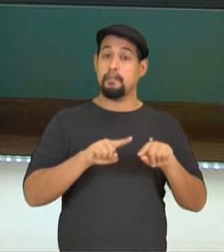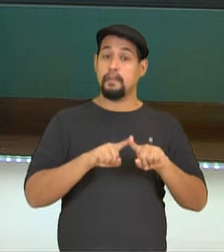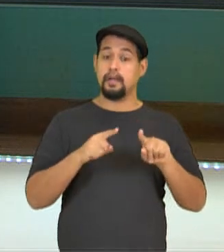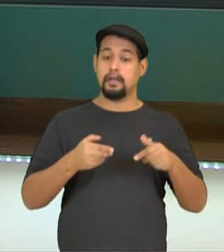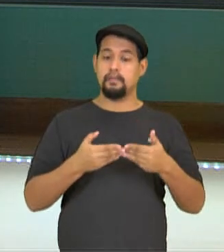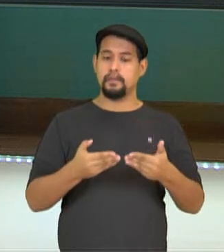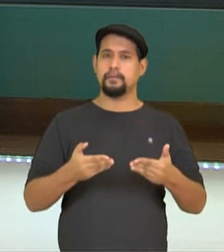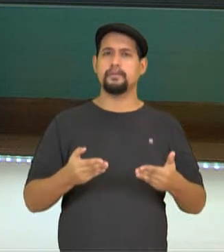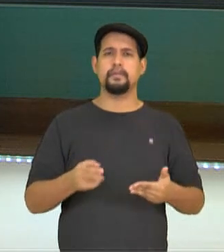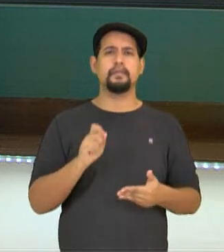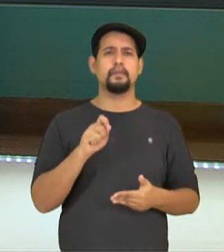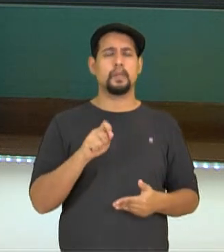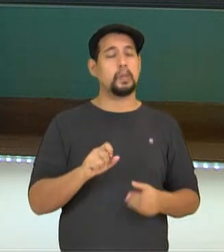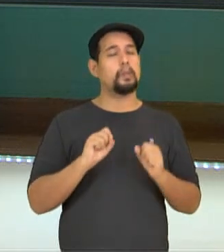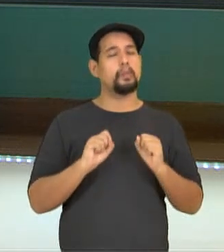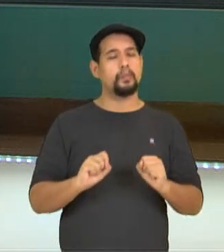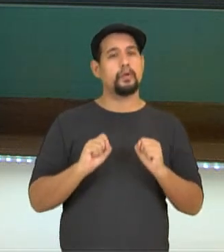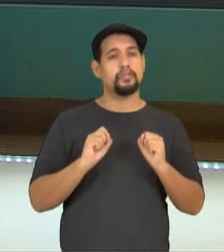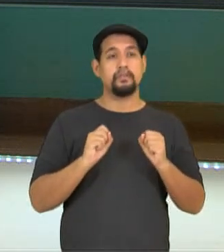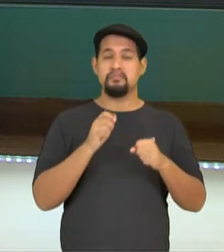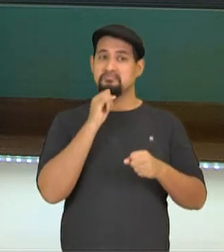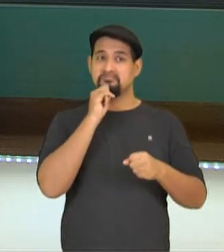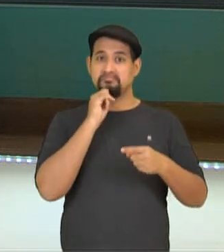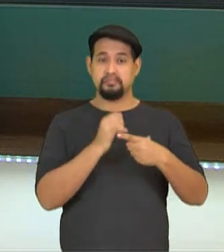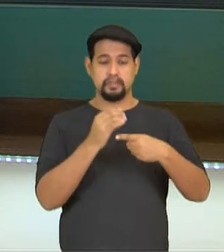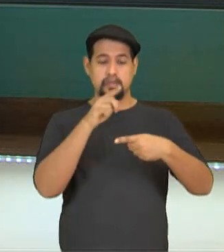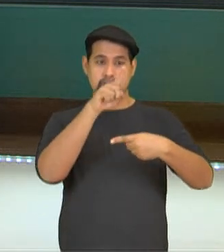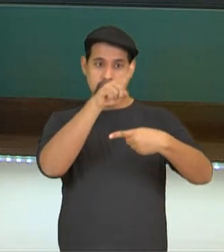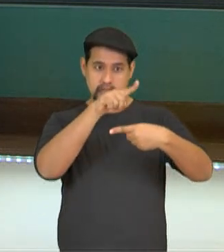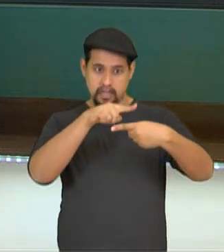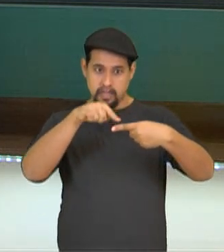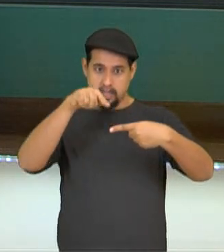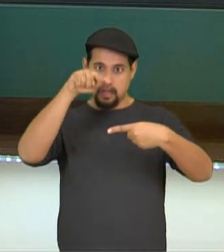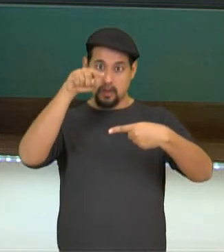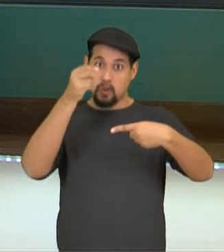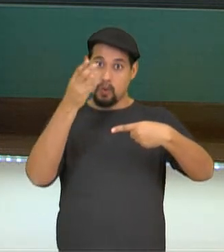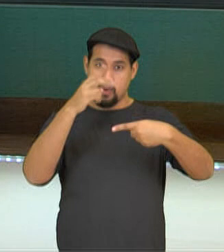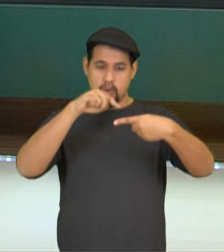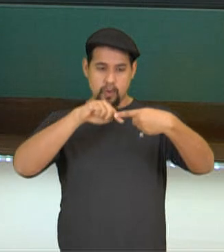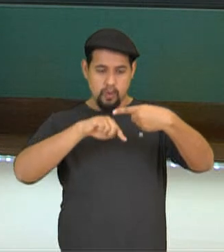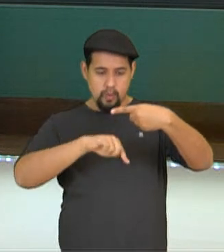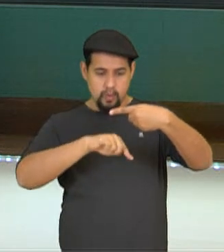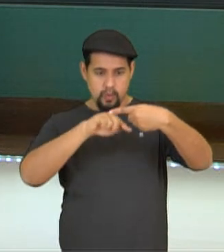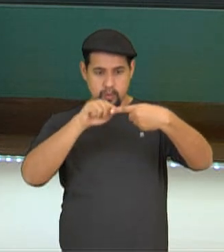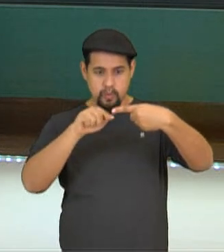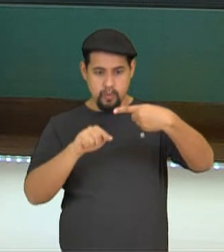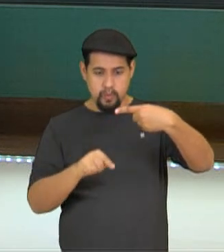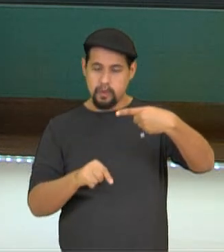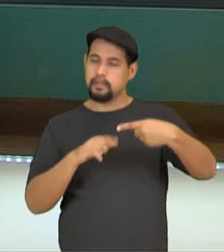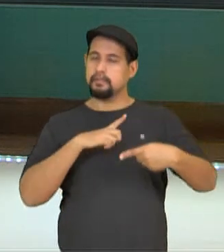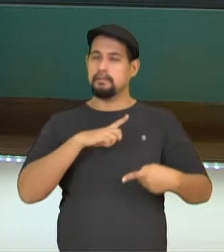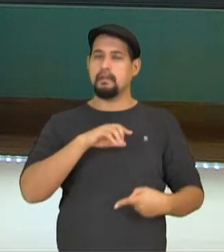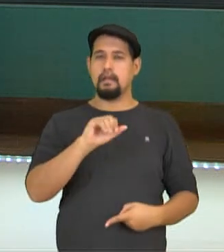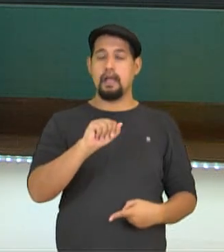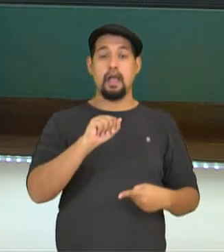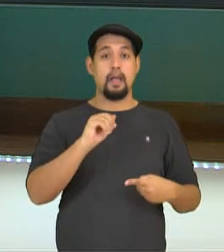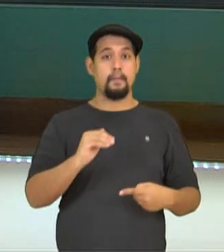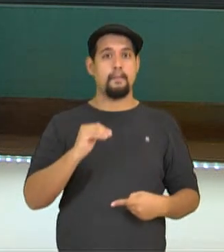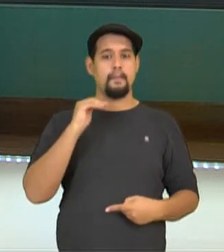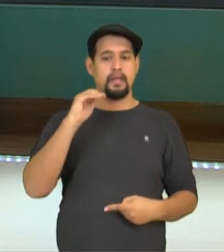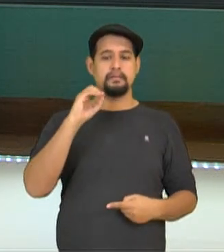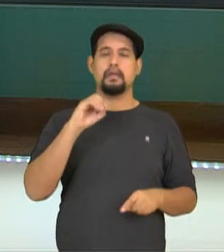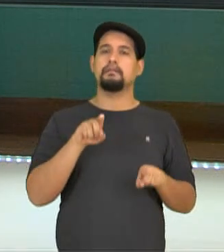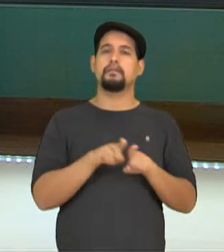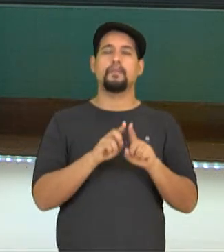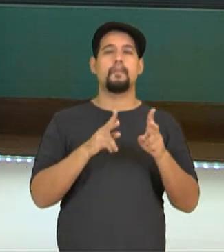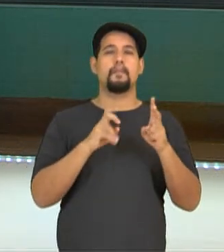abertura da concavidade pode ser voltada para cima quando nós temos o coeficiente a maior do que zero. Importante